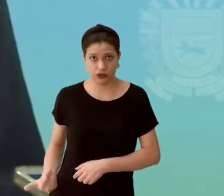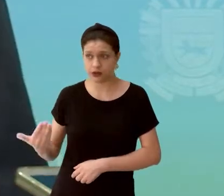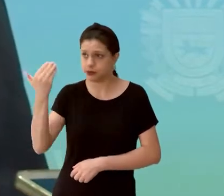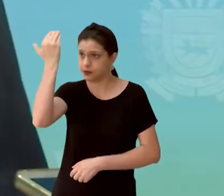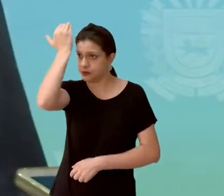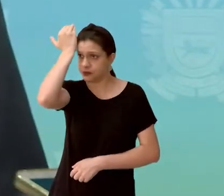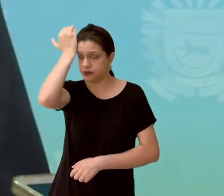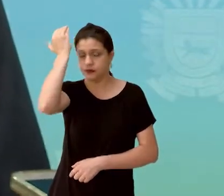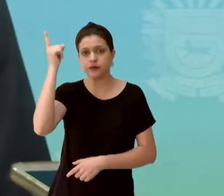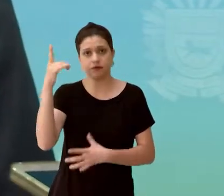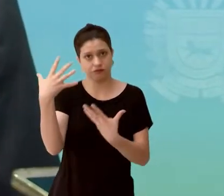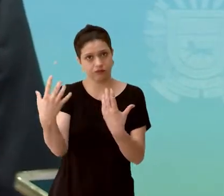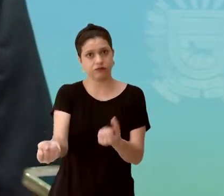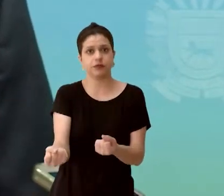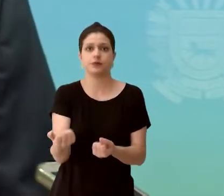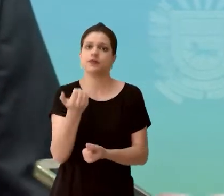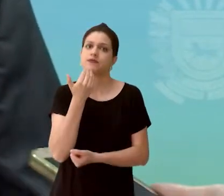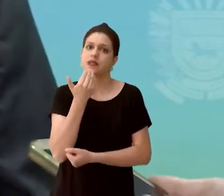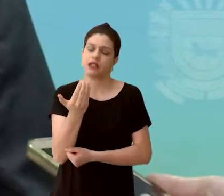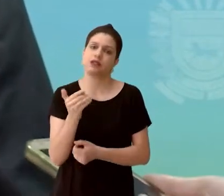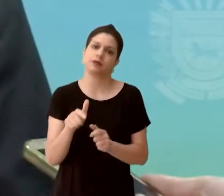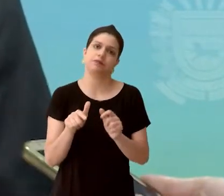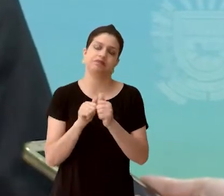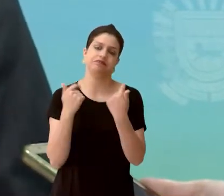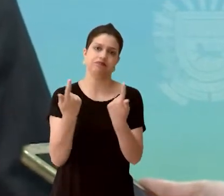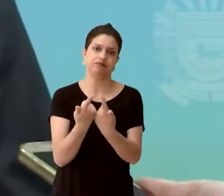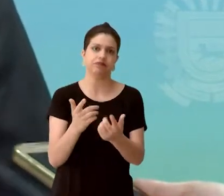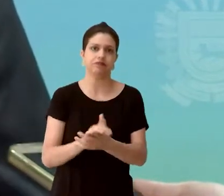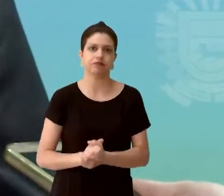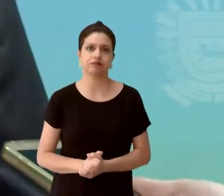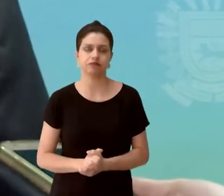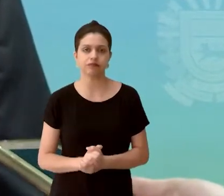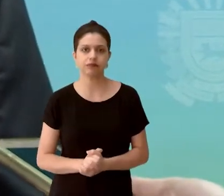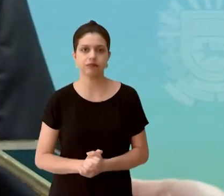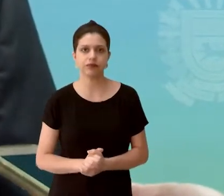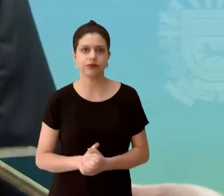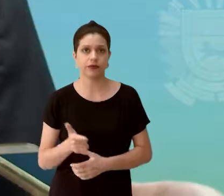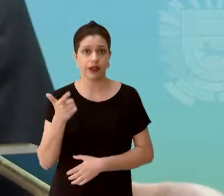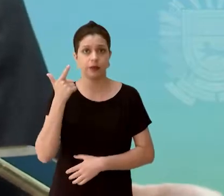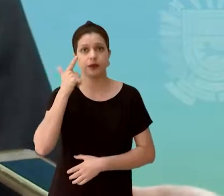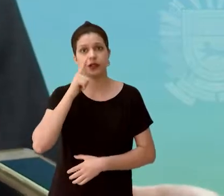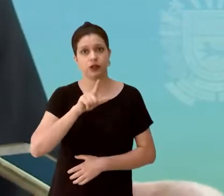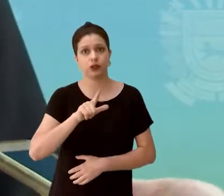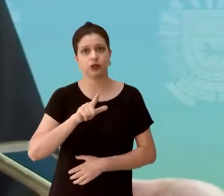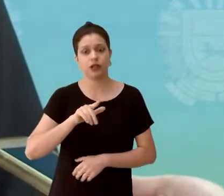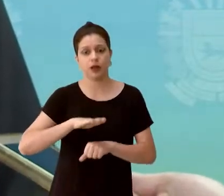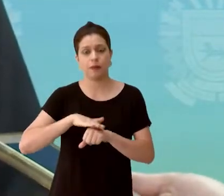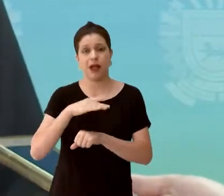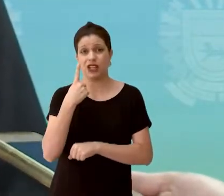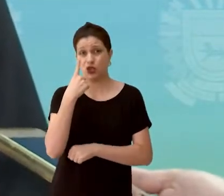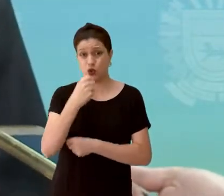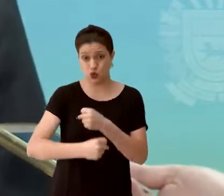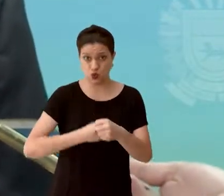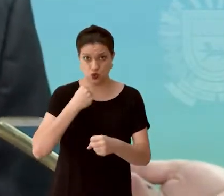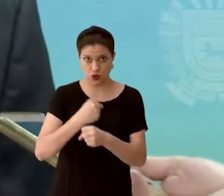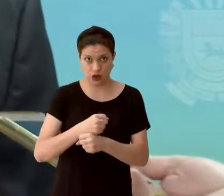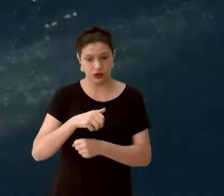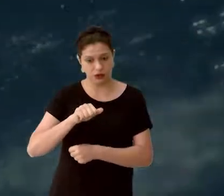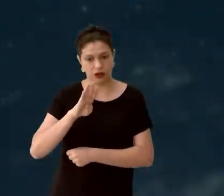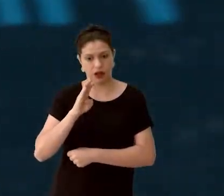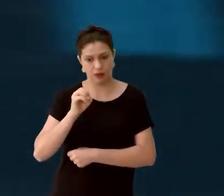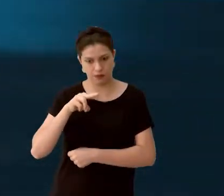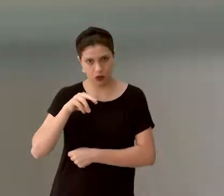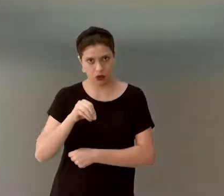sugerido ao governador Reinaldo Azambuja, que acatou uma solicitação da Assembleia para se prorrogar o abono por